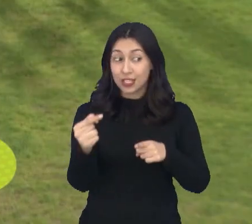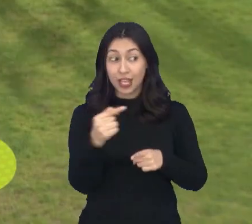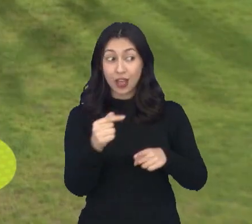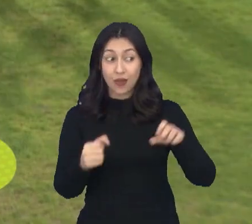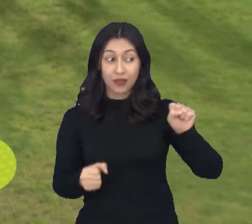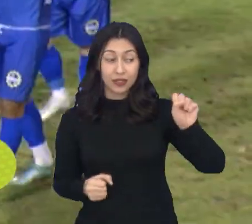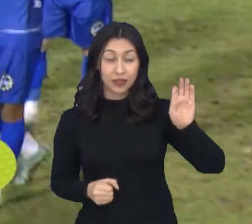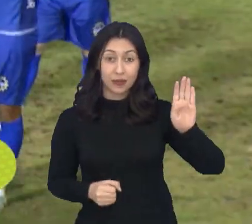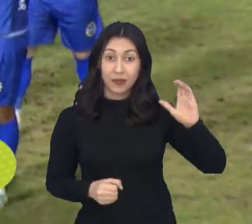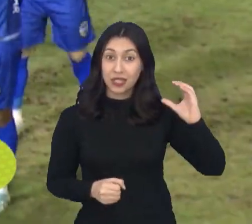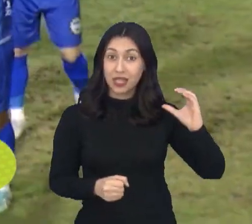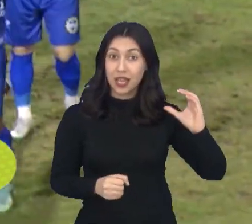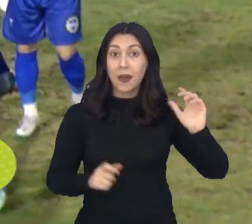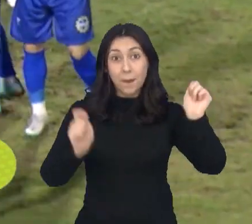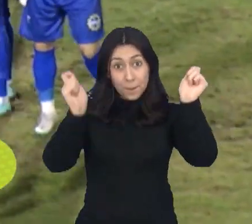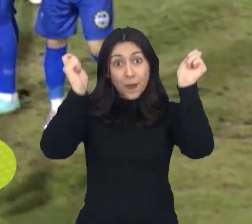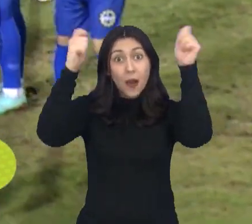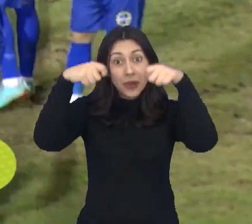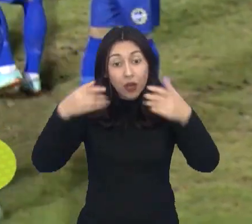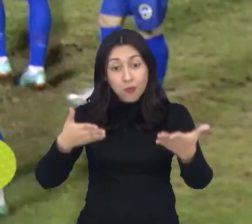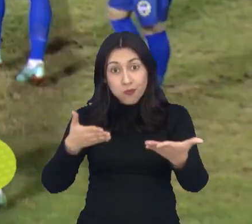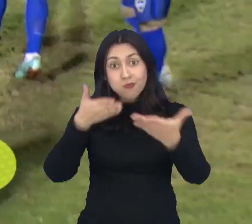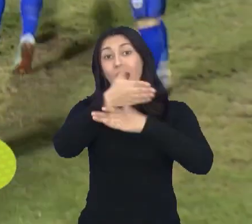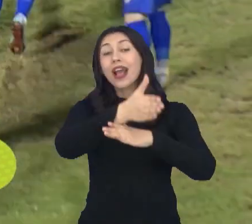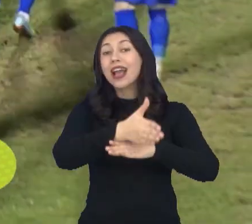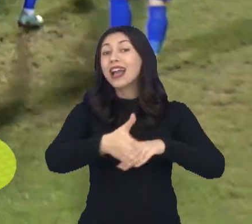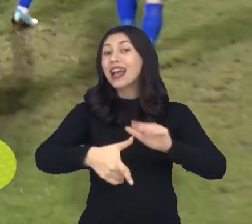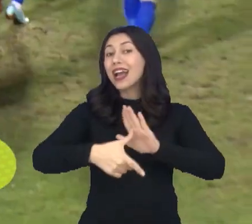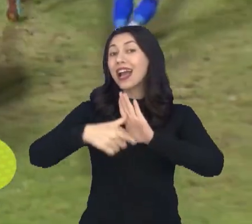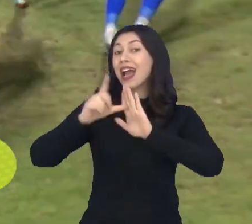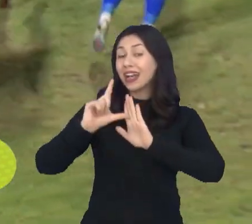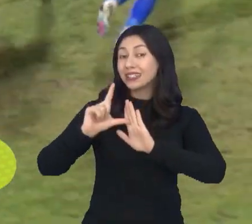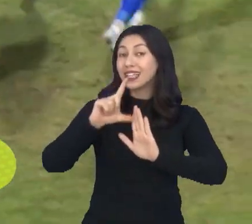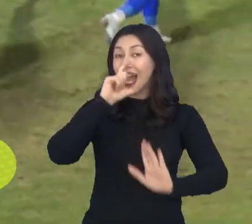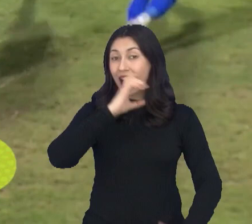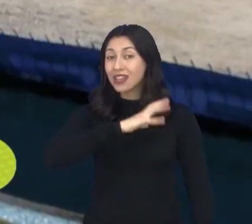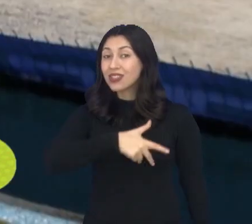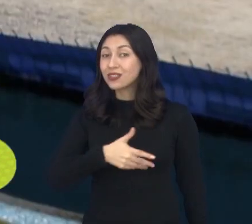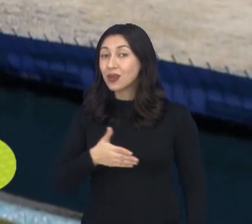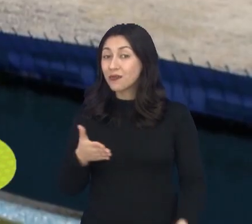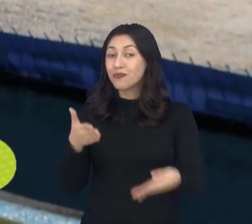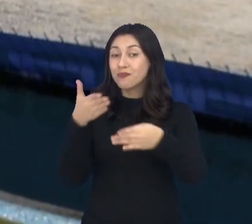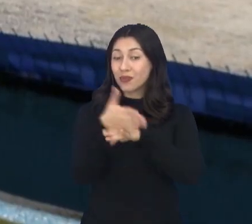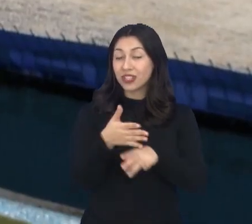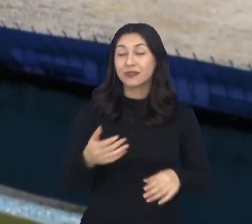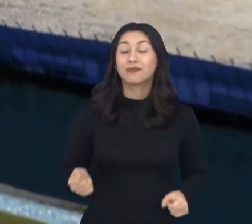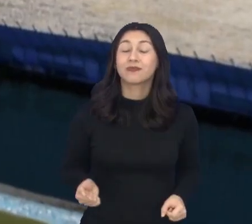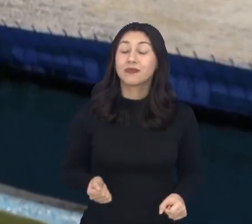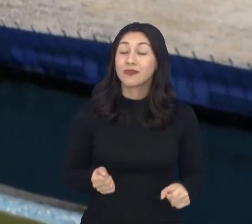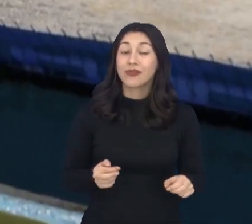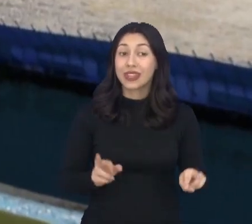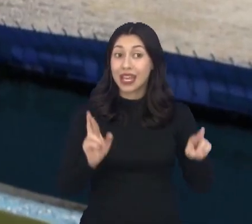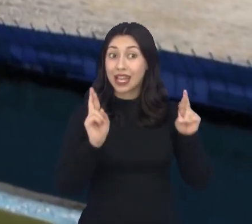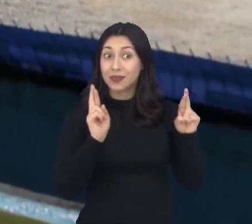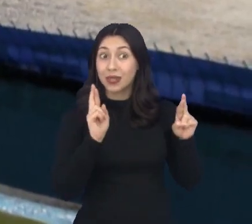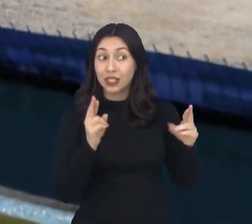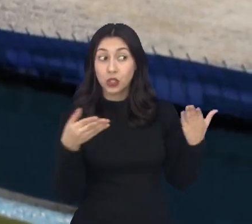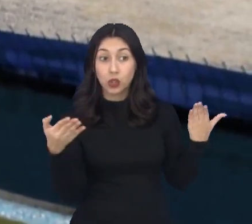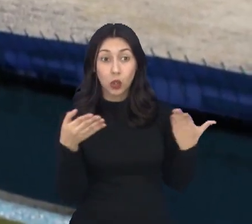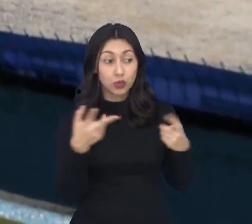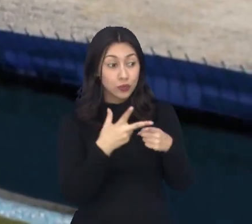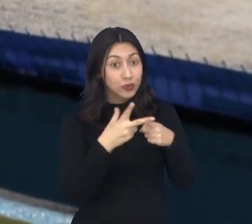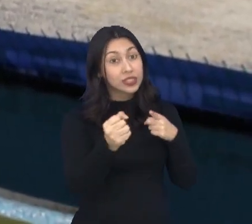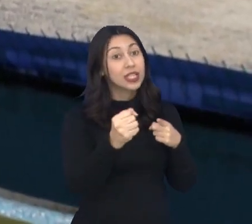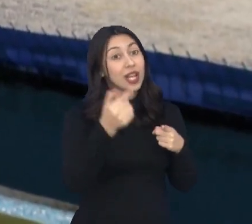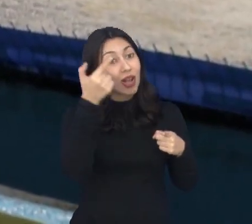Bernardo garantiria a classificação antecipada dos joseenses para a próxima fase. Mas a expectativa é pelo menos vencer hoje para